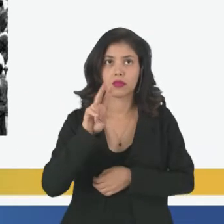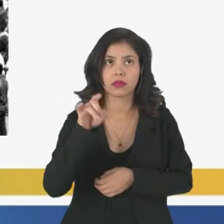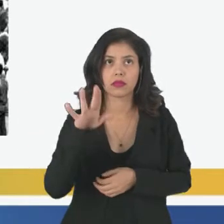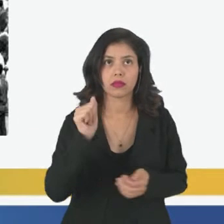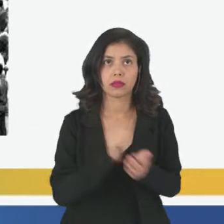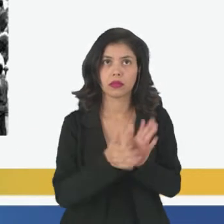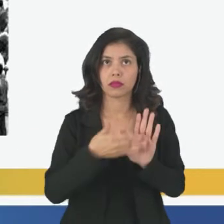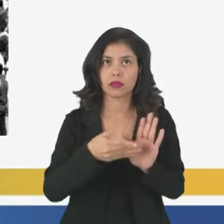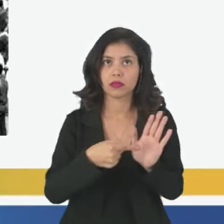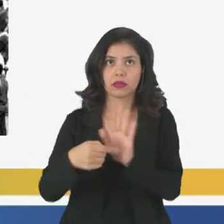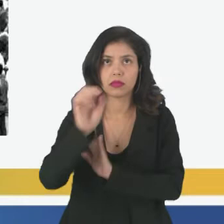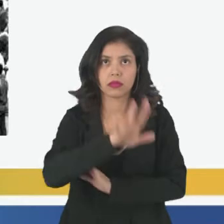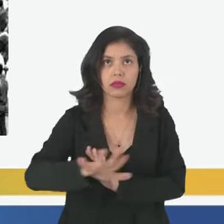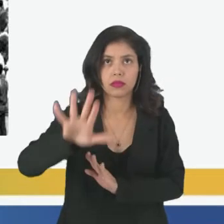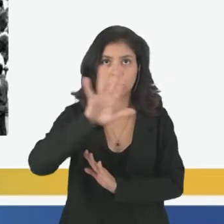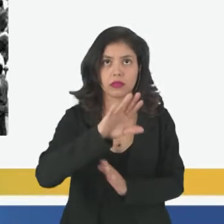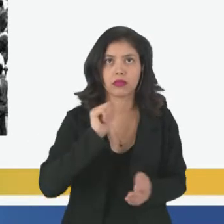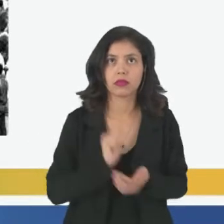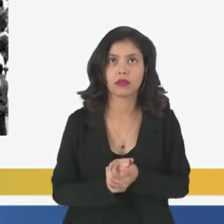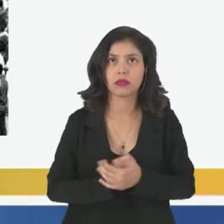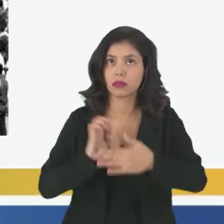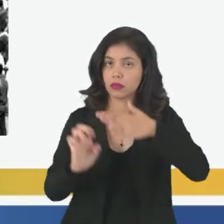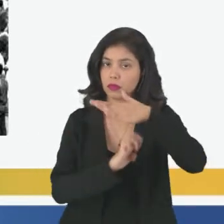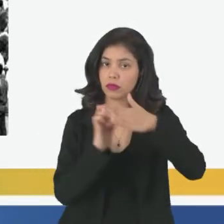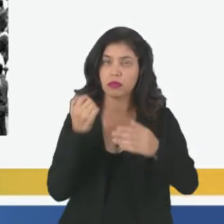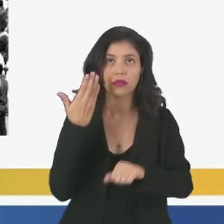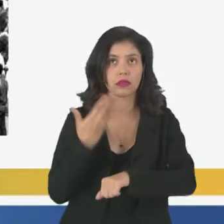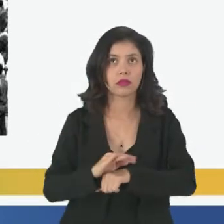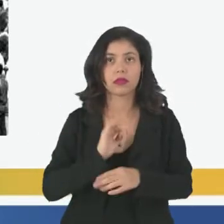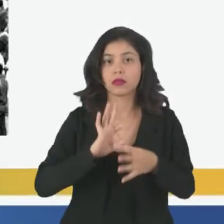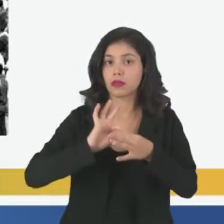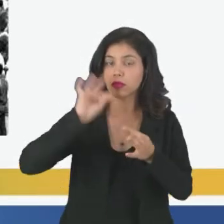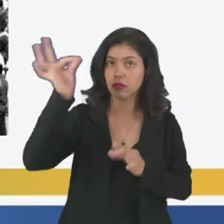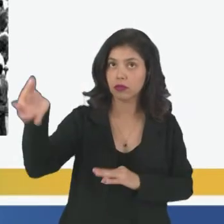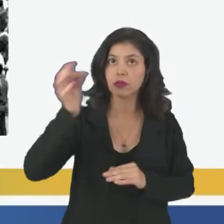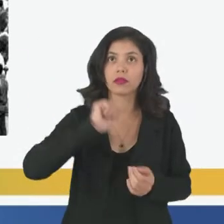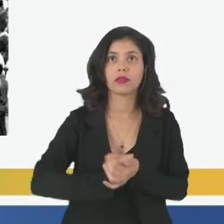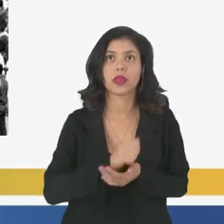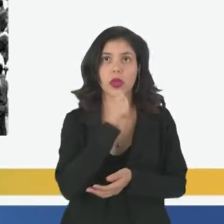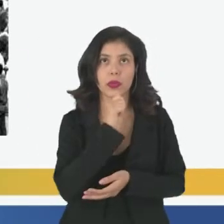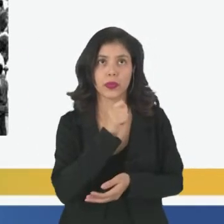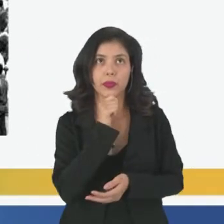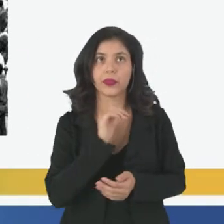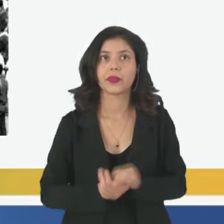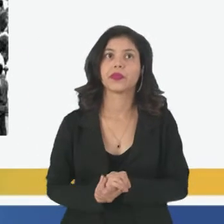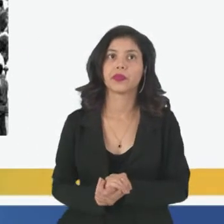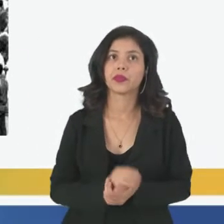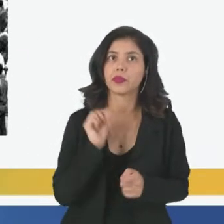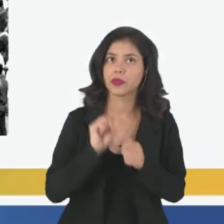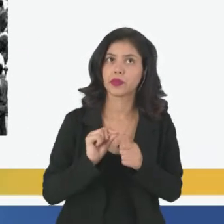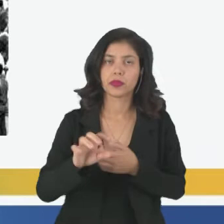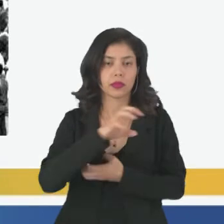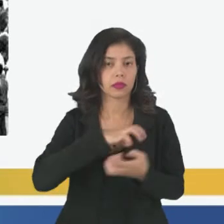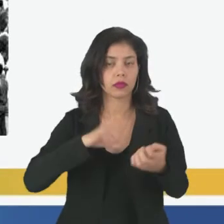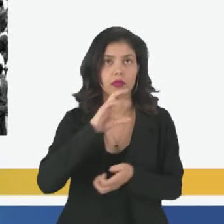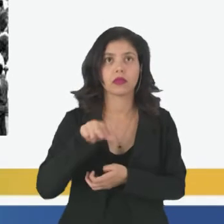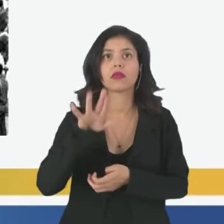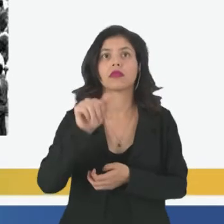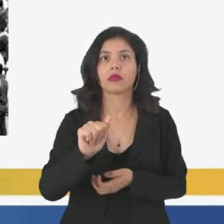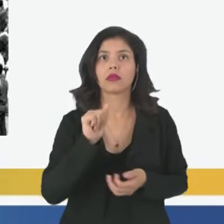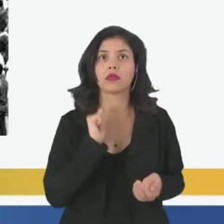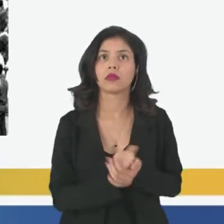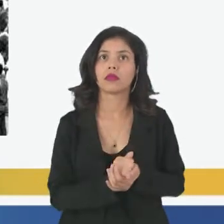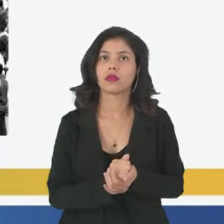de nacionalização ou encampação de empresas estrangeiras, além de suas simpatias pelos feitos da